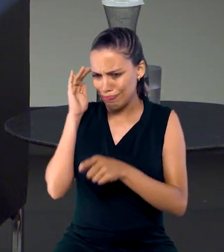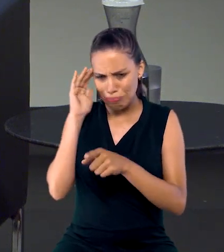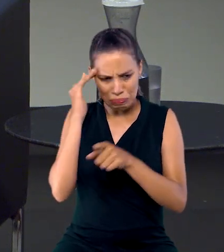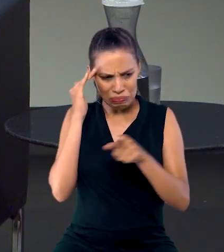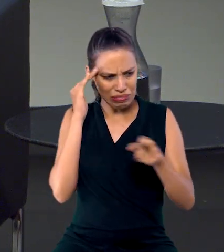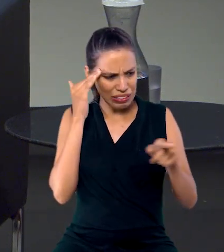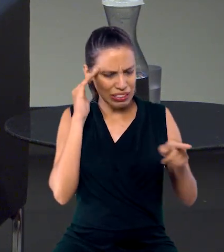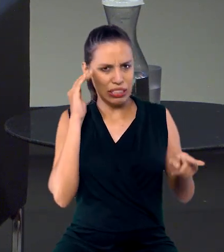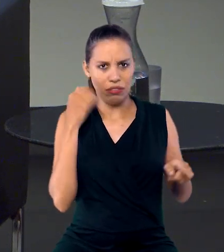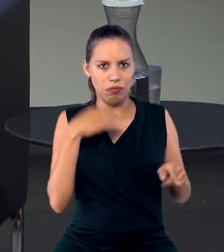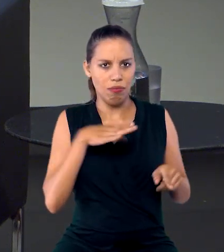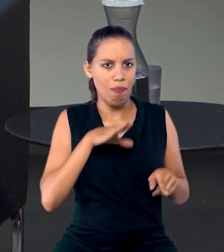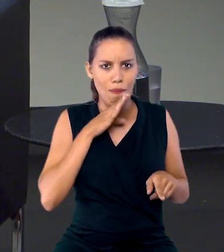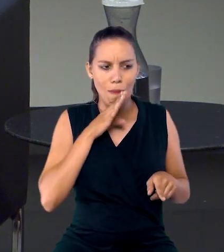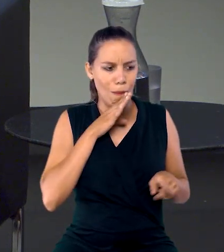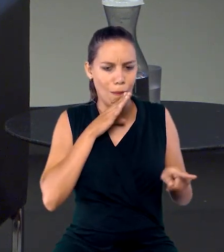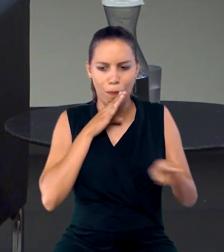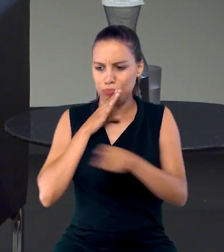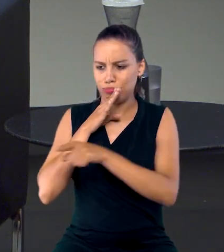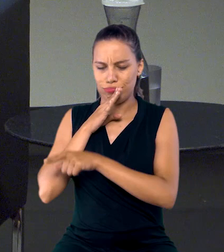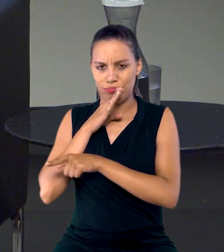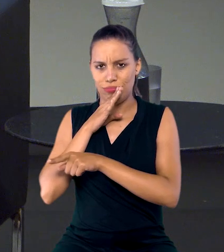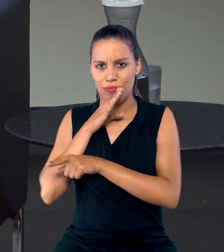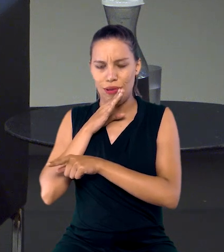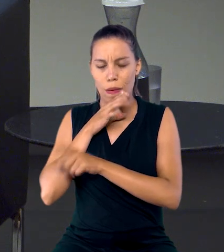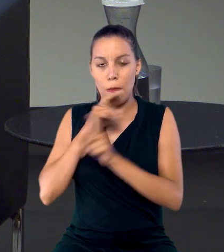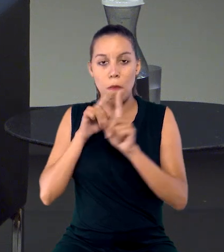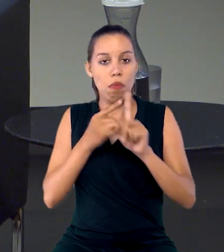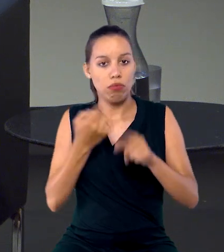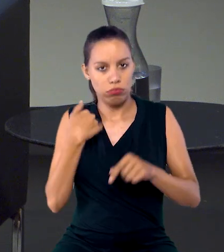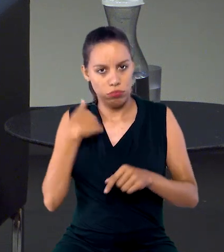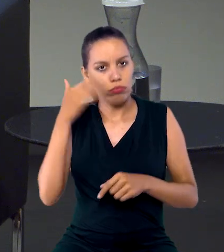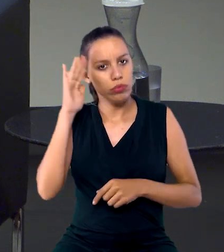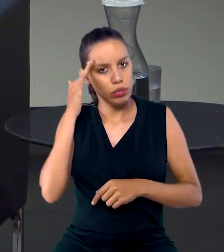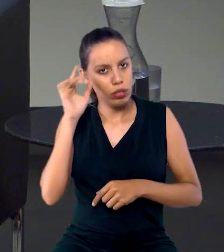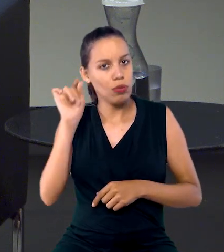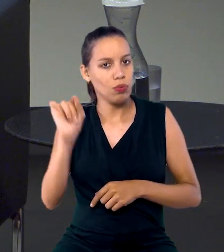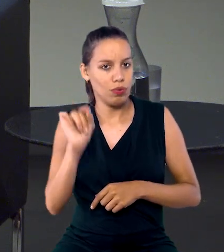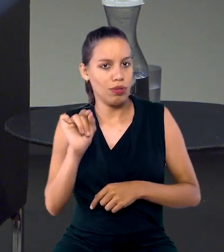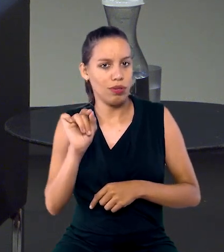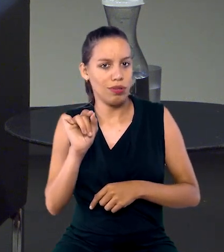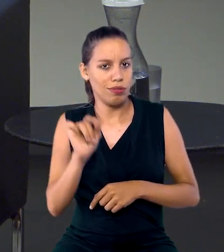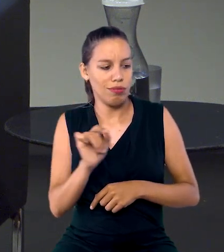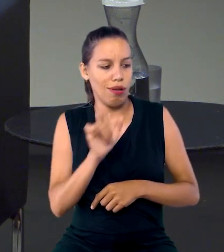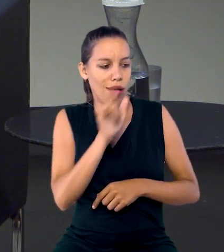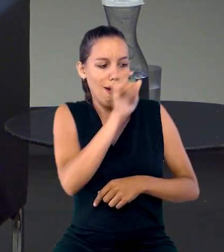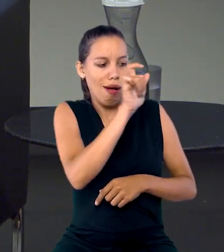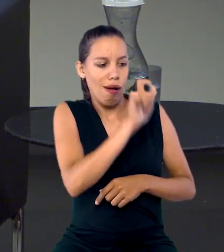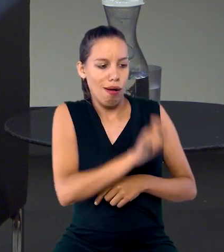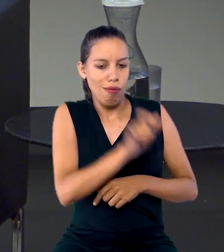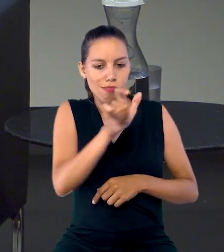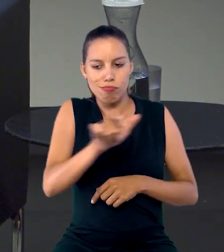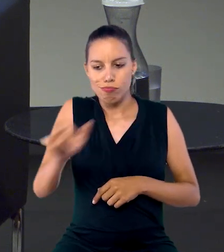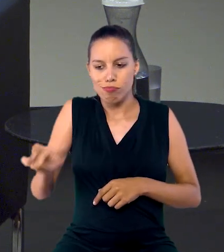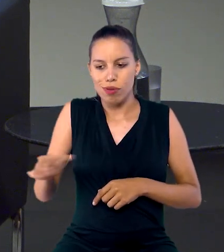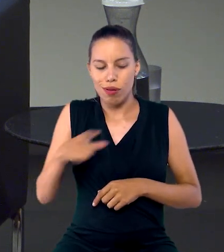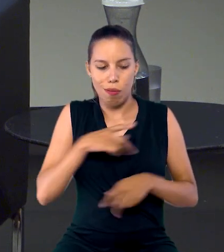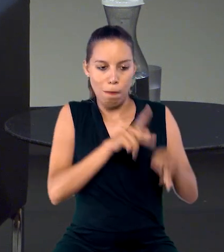eu não conheço essas línguas, mas o que eu entendo são as palavras que os